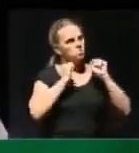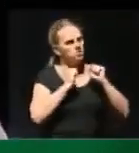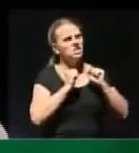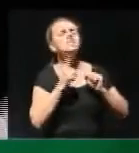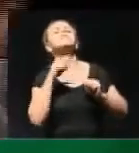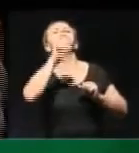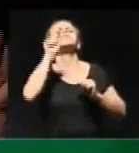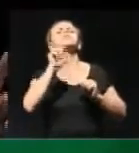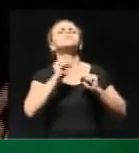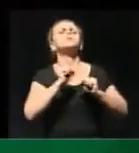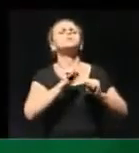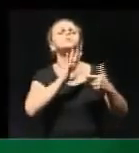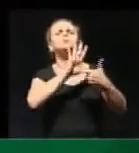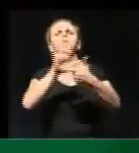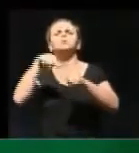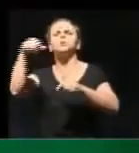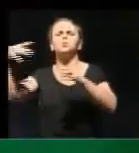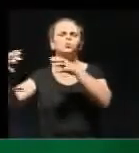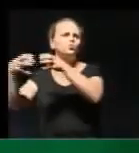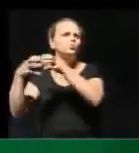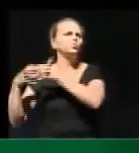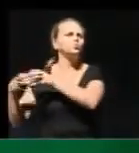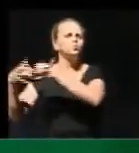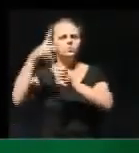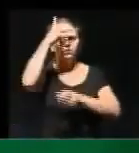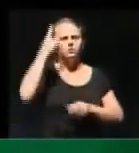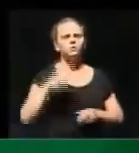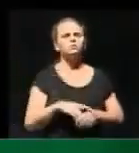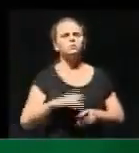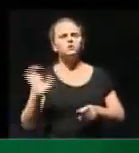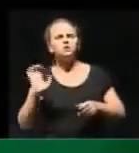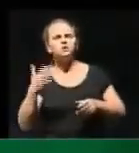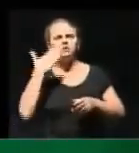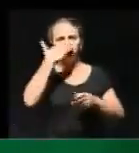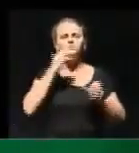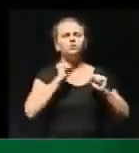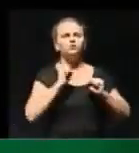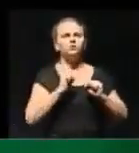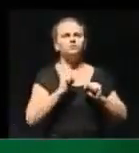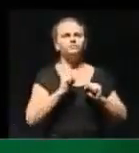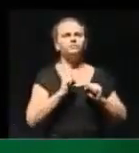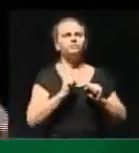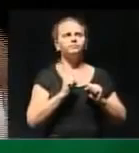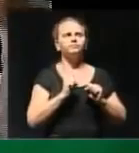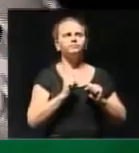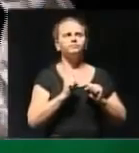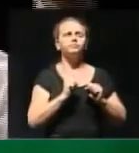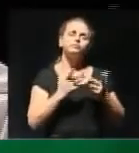populacionais? Segundo ponto importante, de que forma isso pode impactar